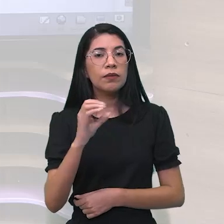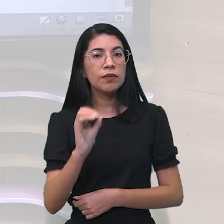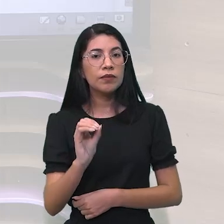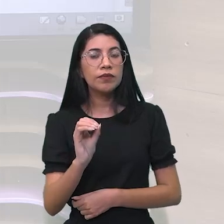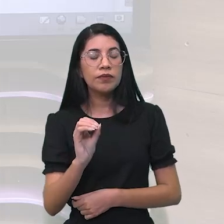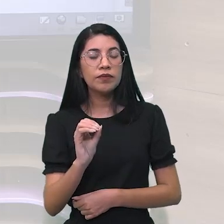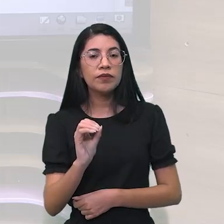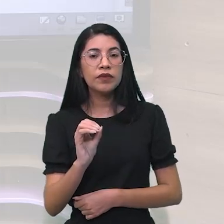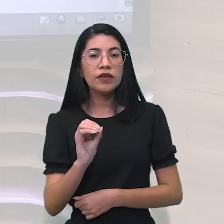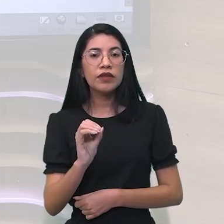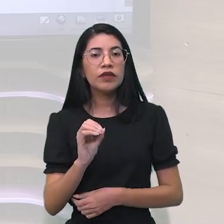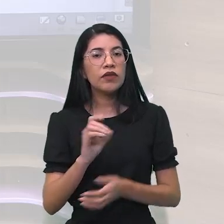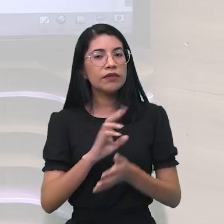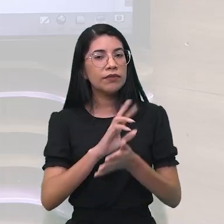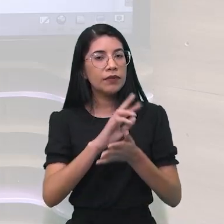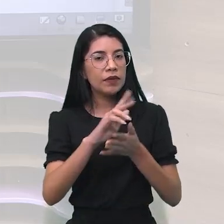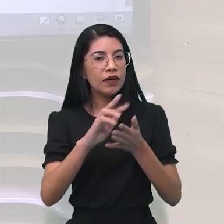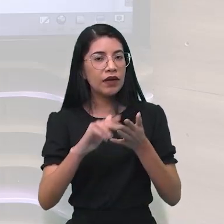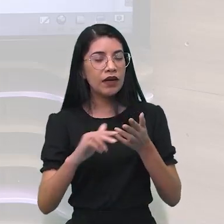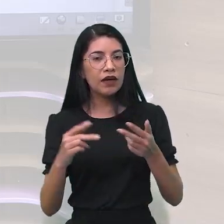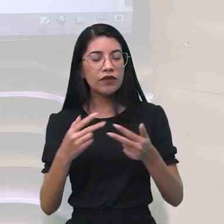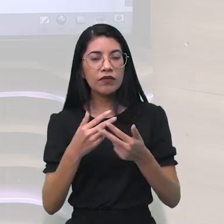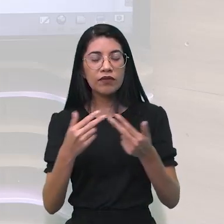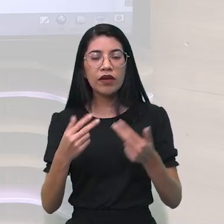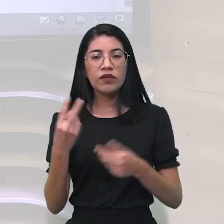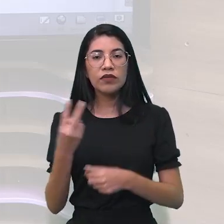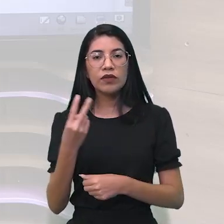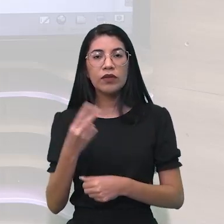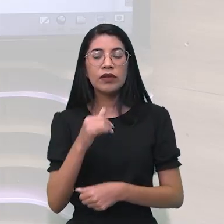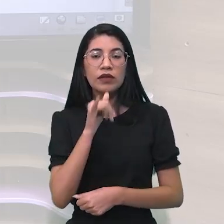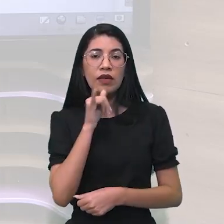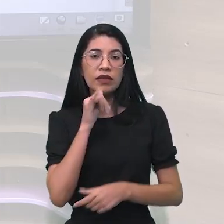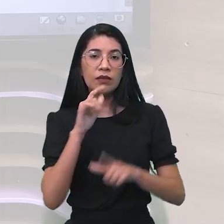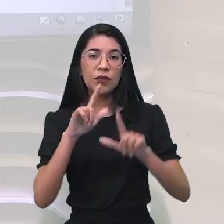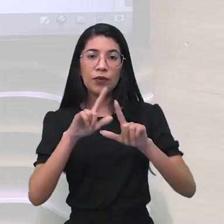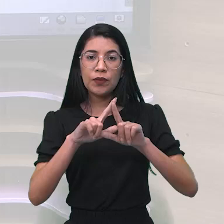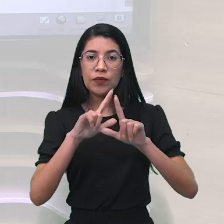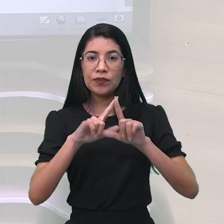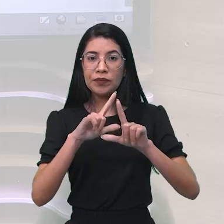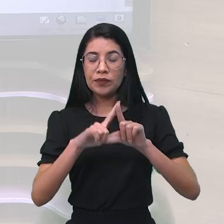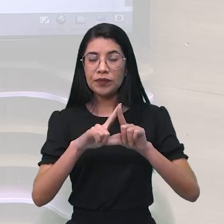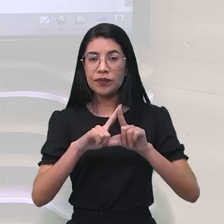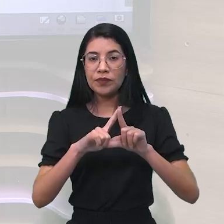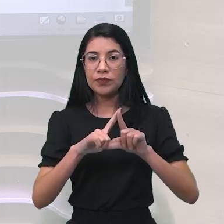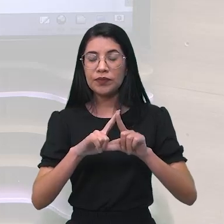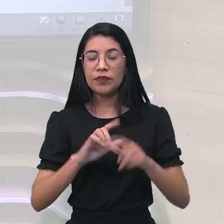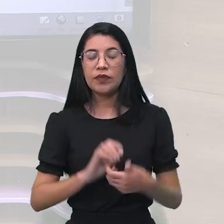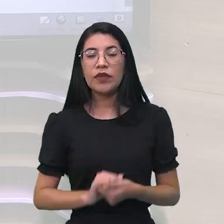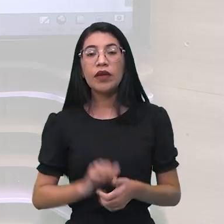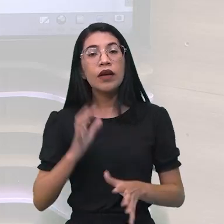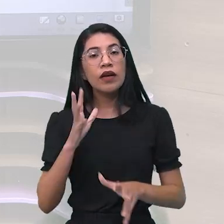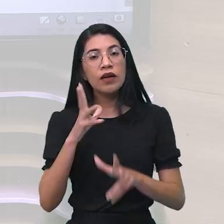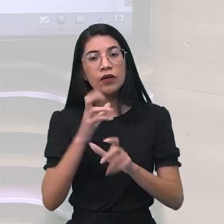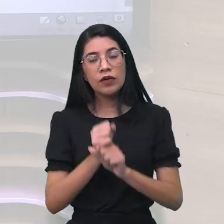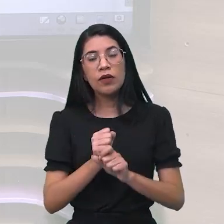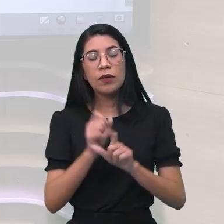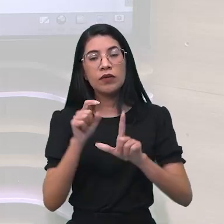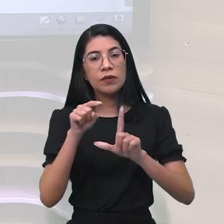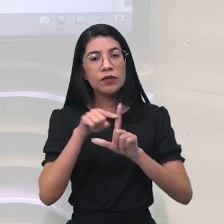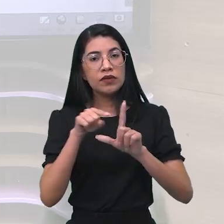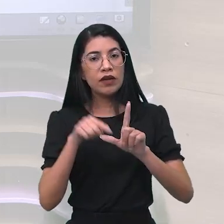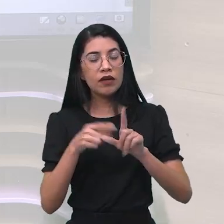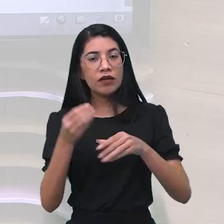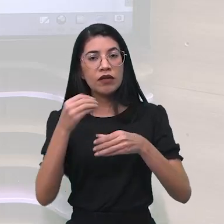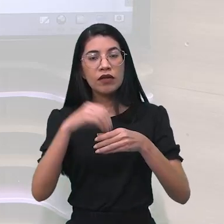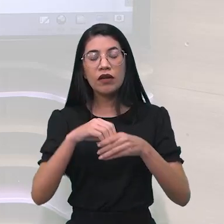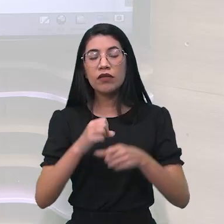540, né? E assim por diante. Olha o triângulo, o caso do triângulo. Quanto que dá o somatório dos ângulos internos